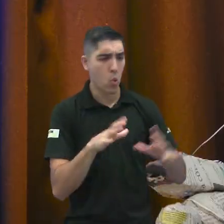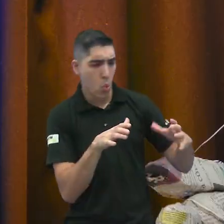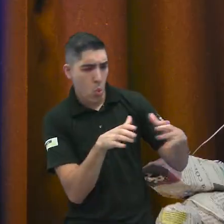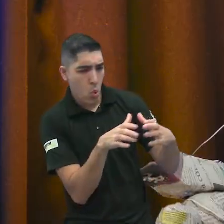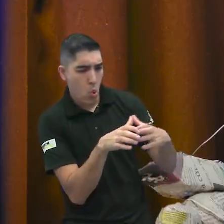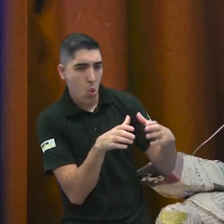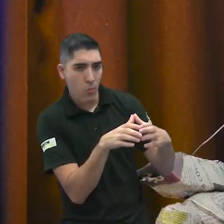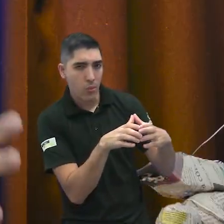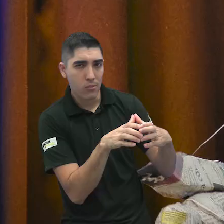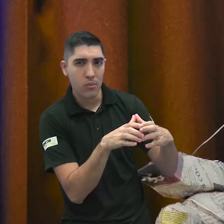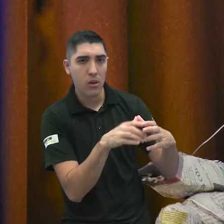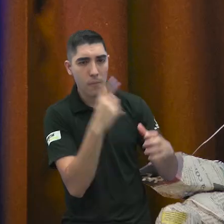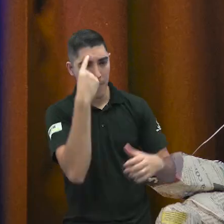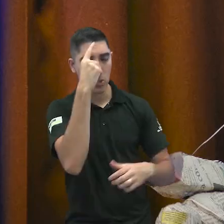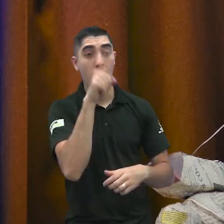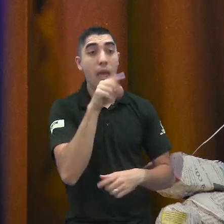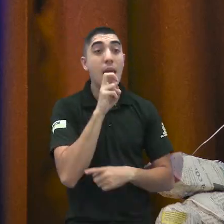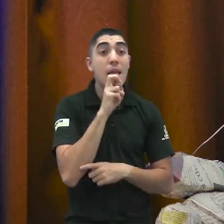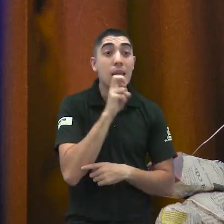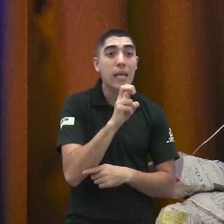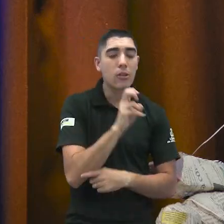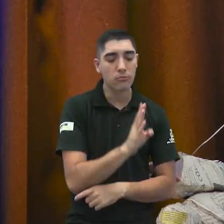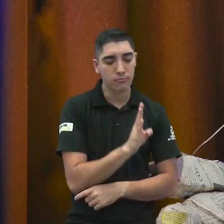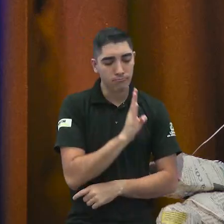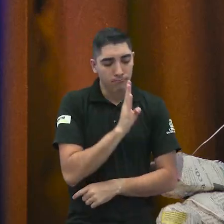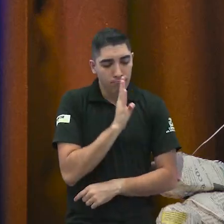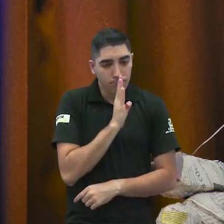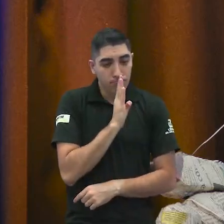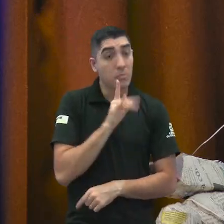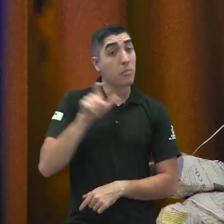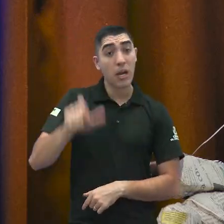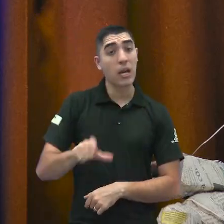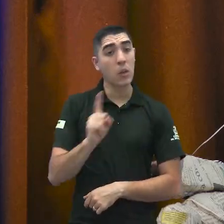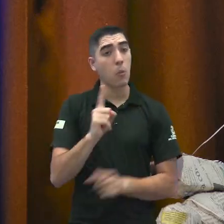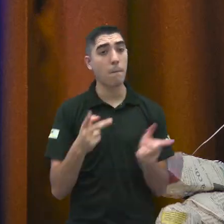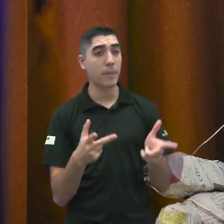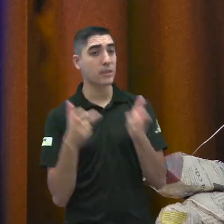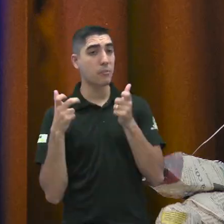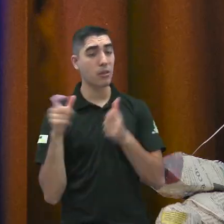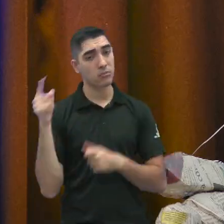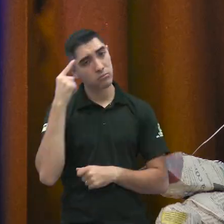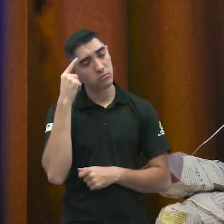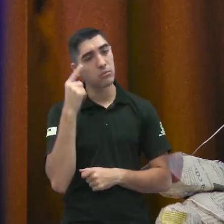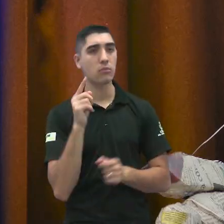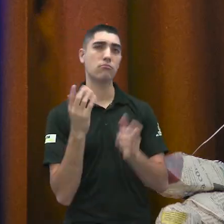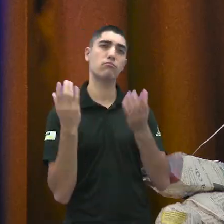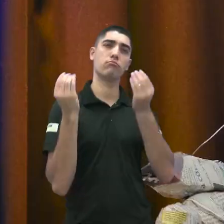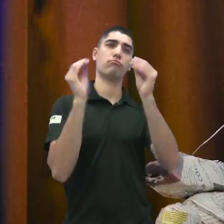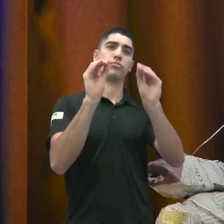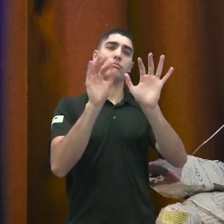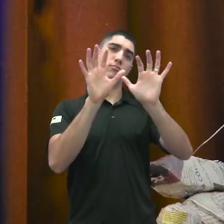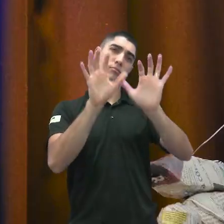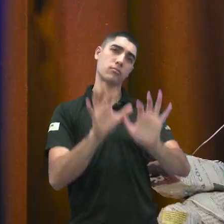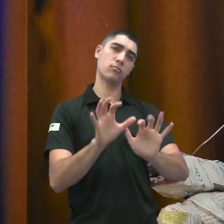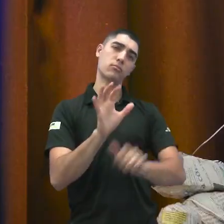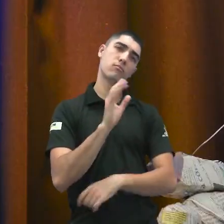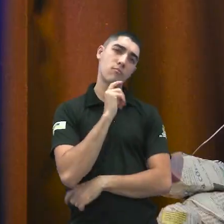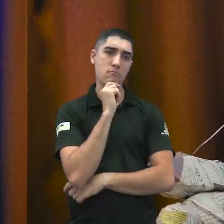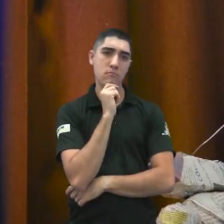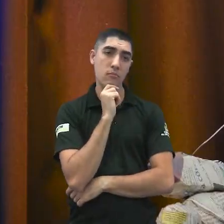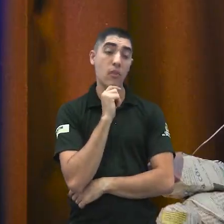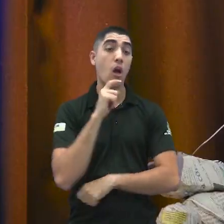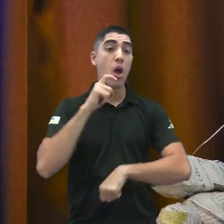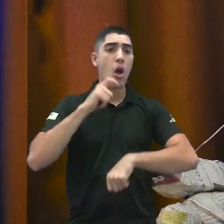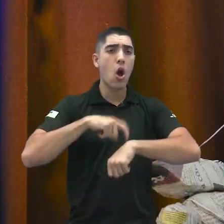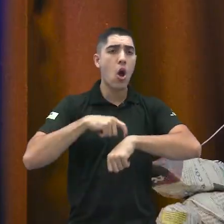uma peça, o grupo inteiro percebeu que era um grito silencioso, menos ele. No feedback ele falou assim, sim, é verdade. E ele bota essa peça na